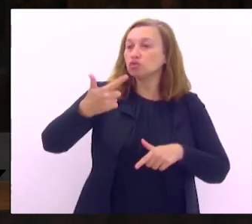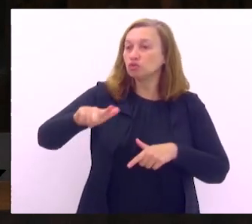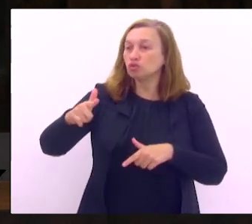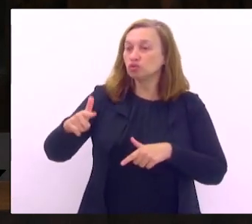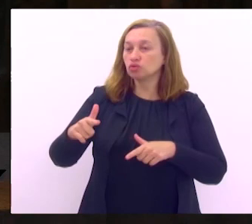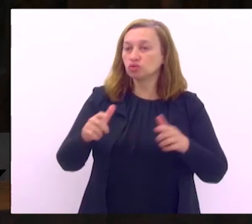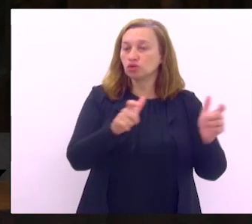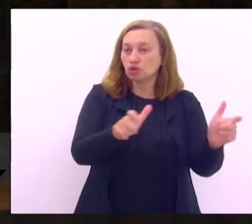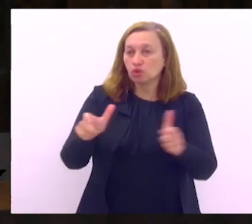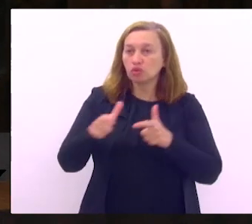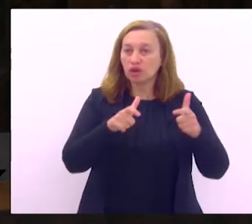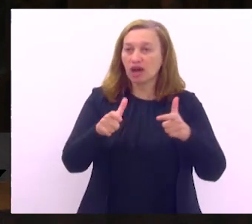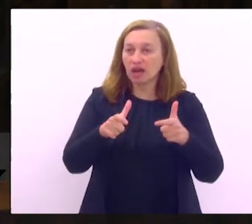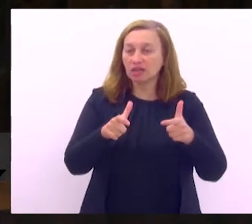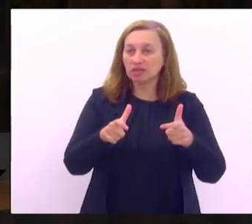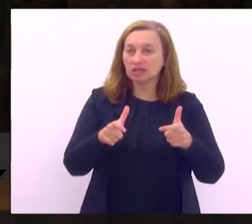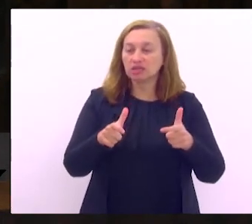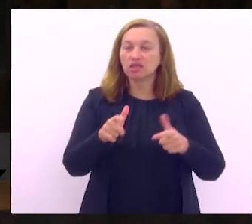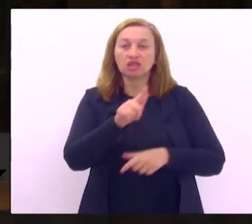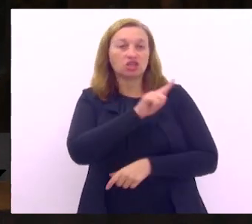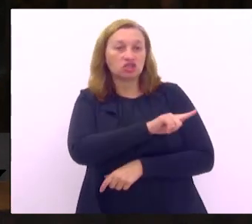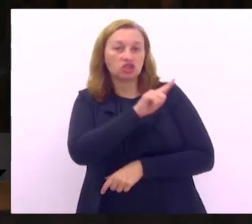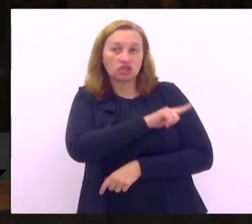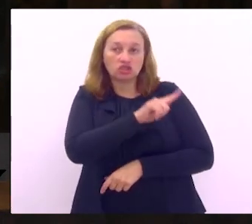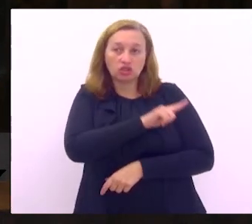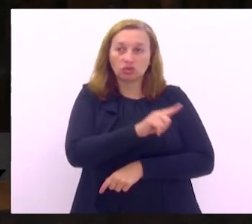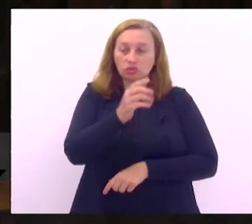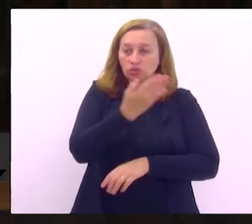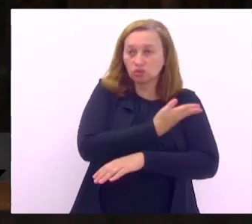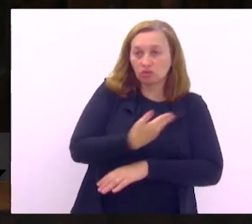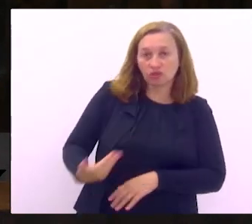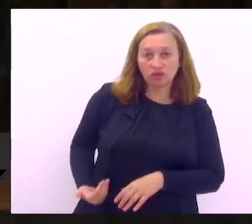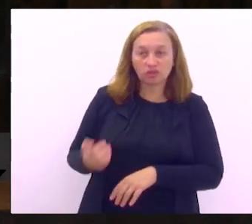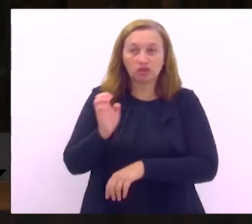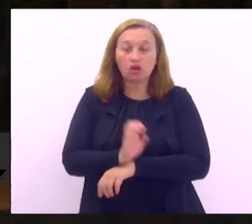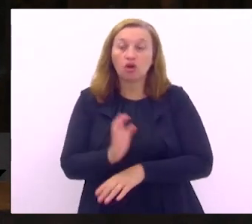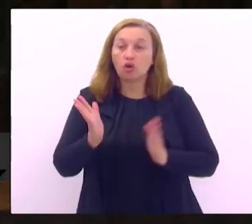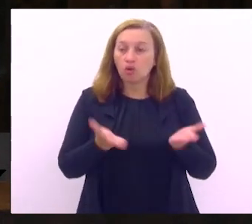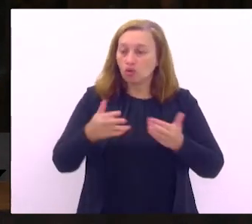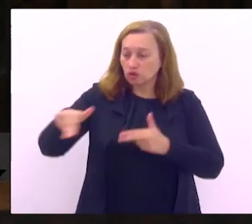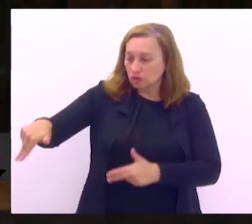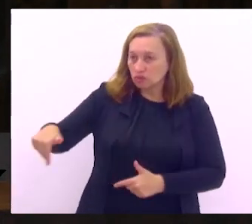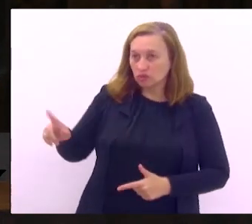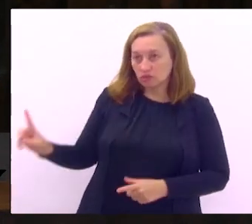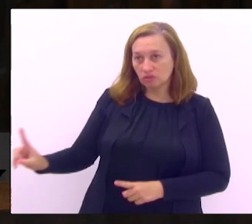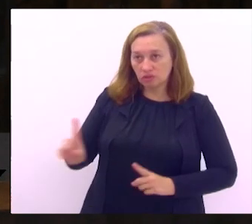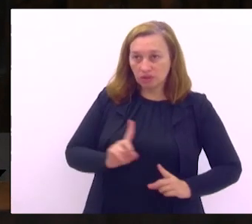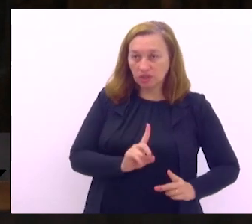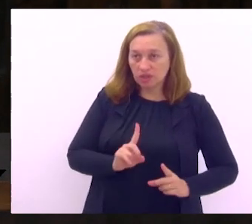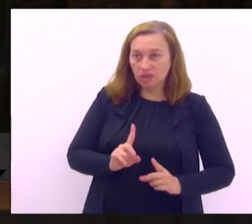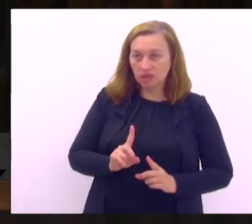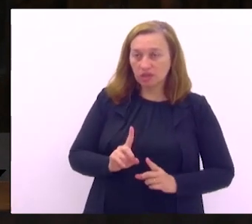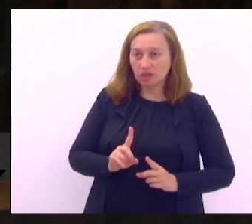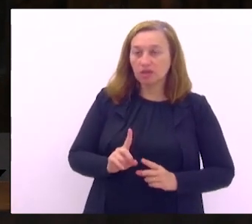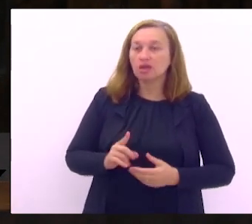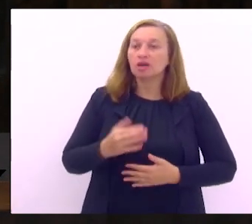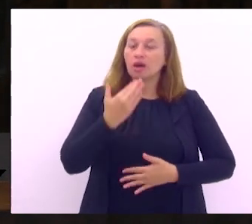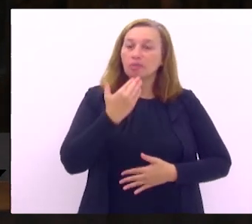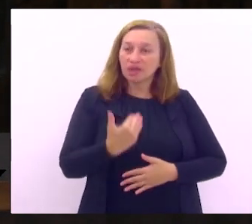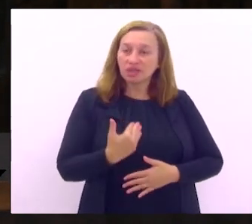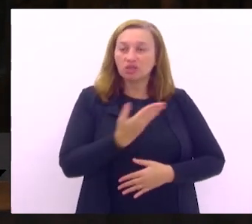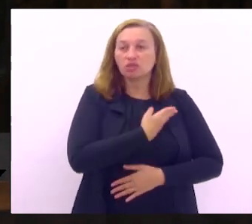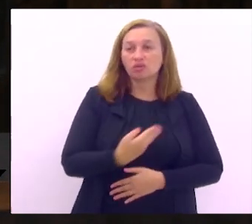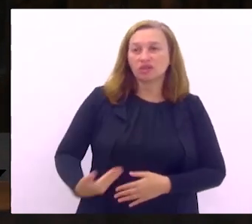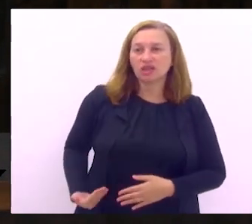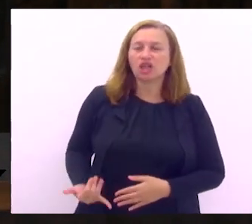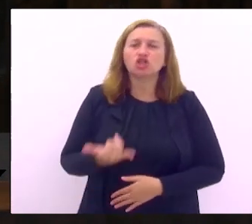cabe ao governo do Estado a gestão. Então, eu hoje venho aqui numa condição, orientado pelo governador,